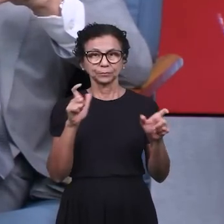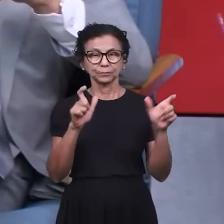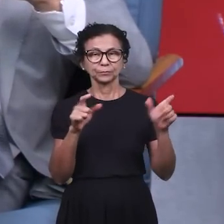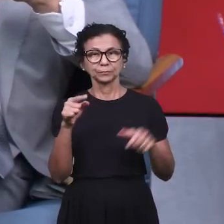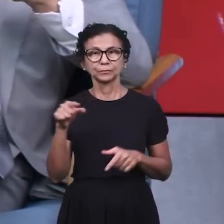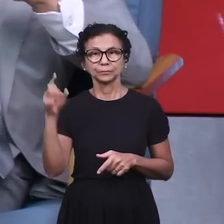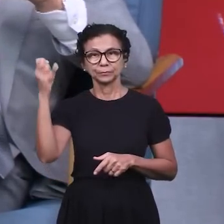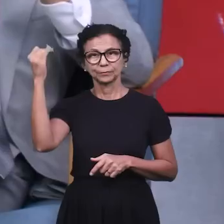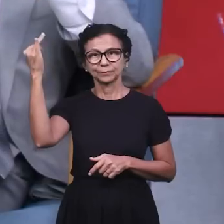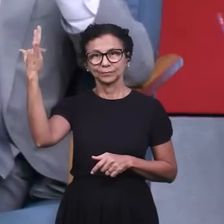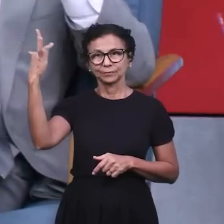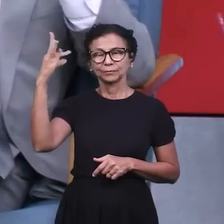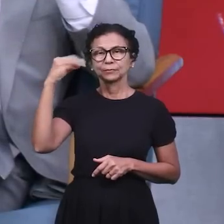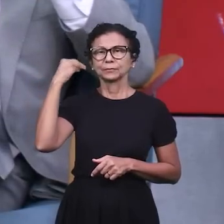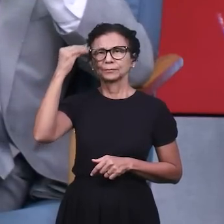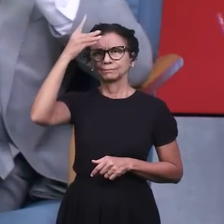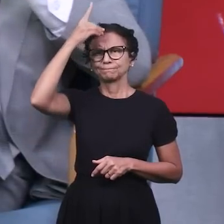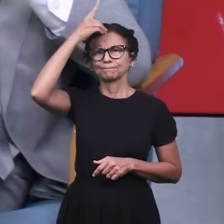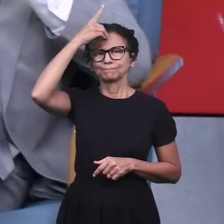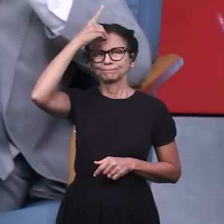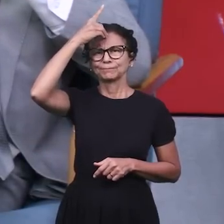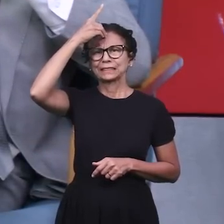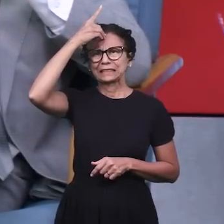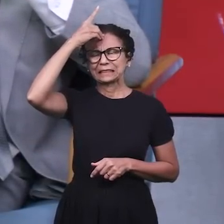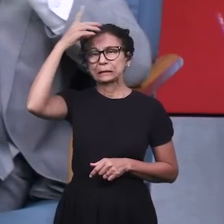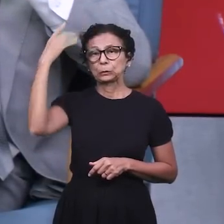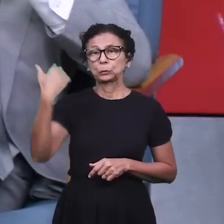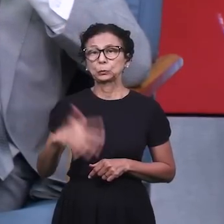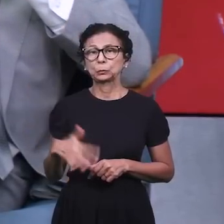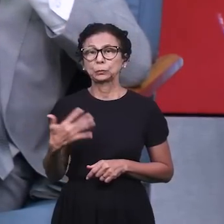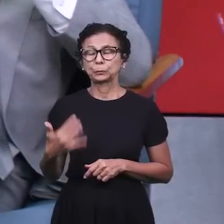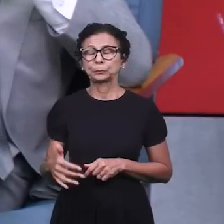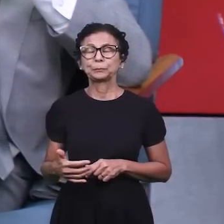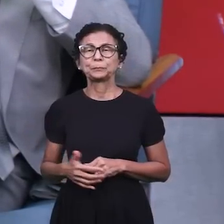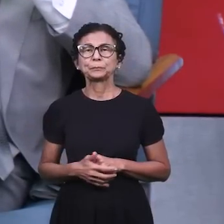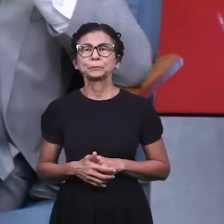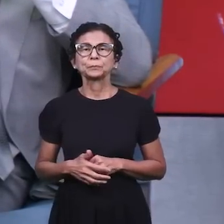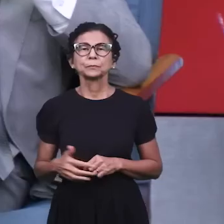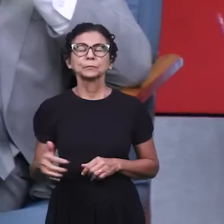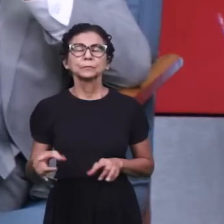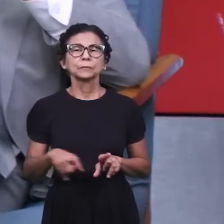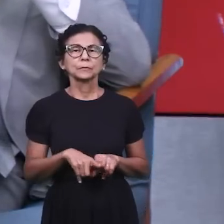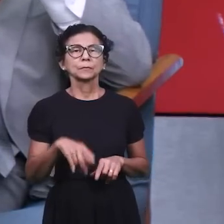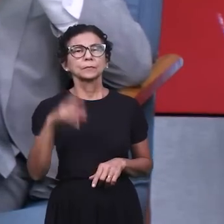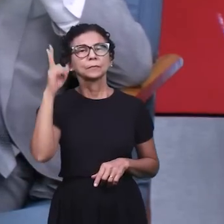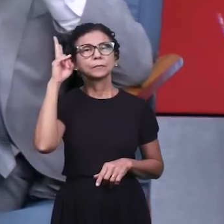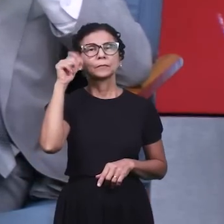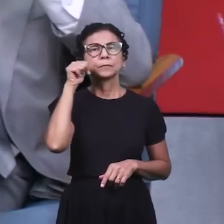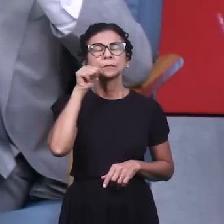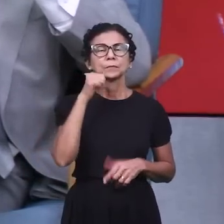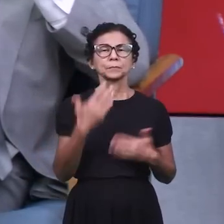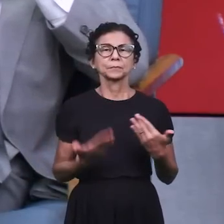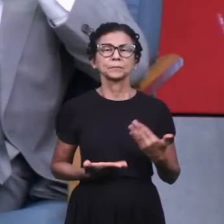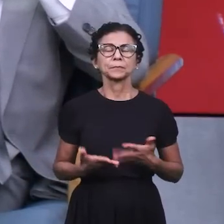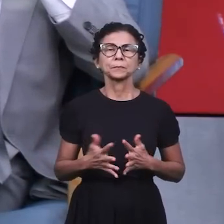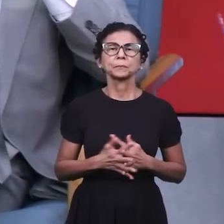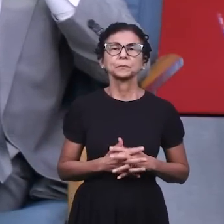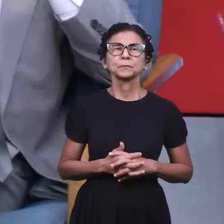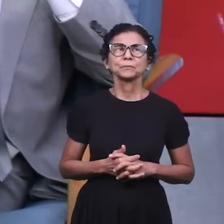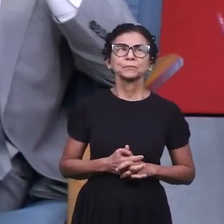ao culto da madrugada, as experiências com dons eram incríveis. Me lembro também de uma